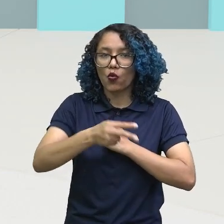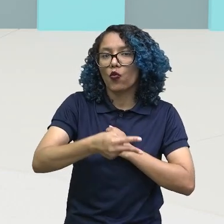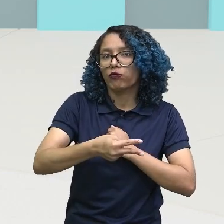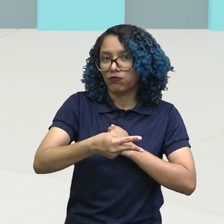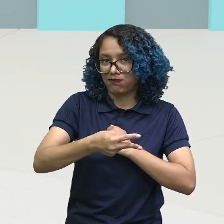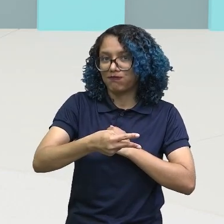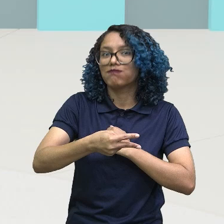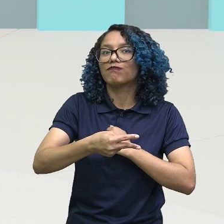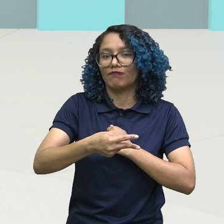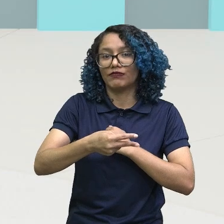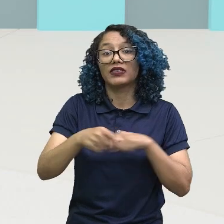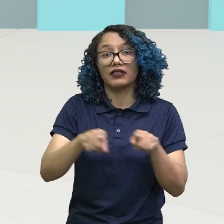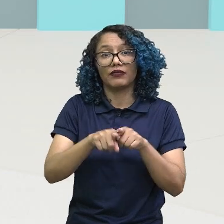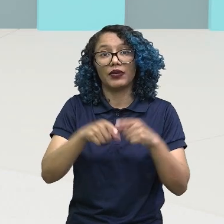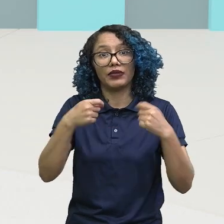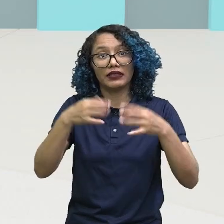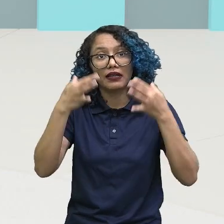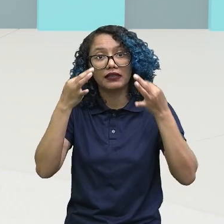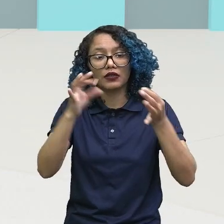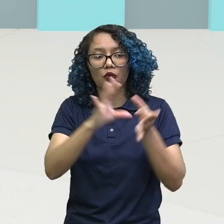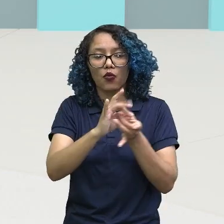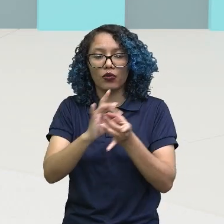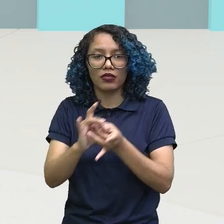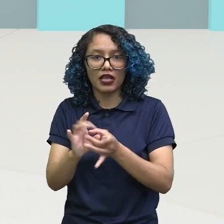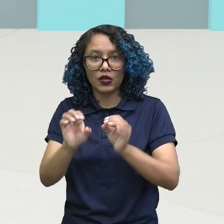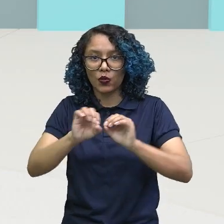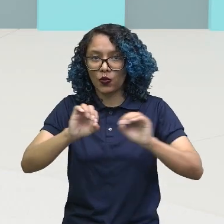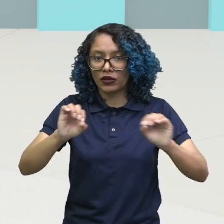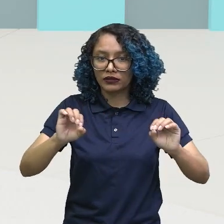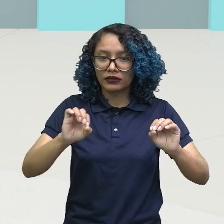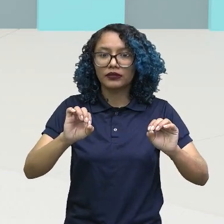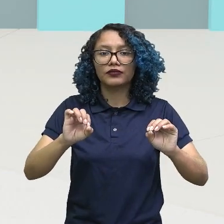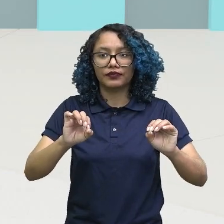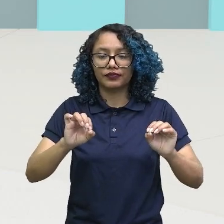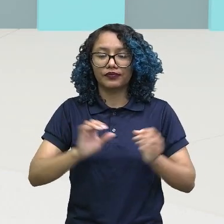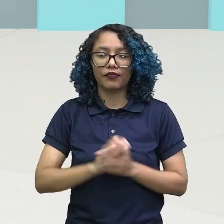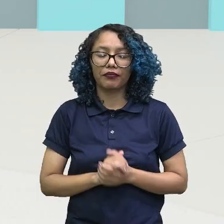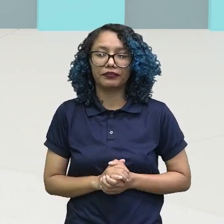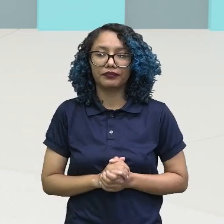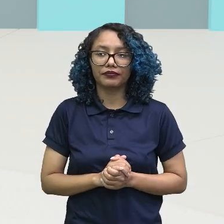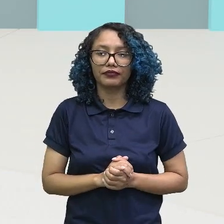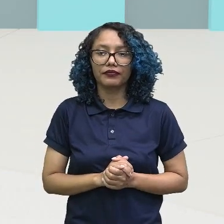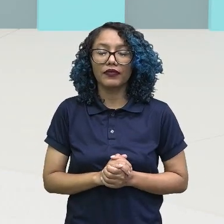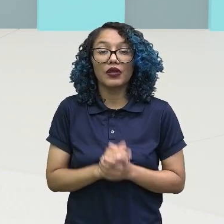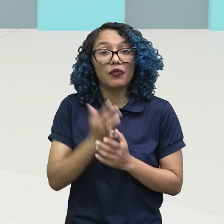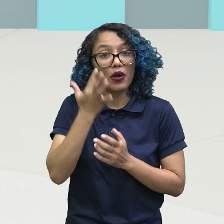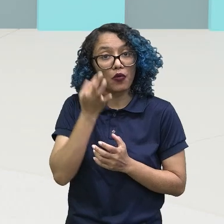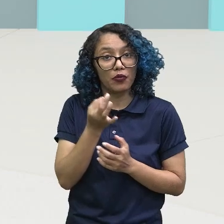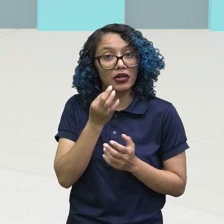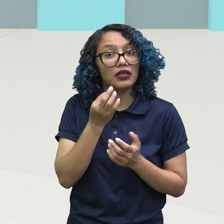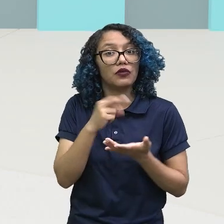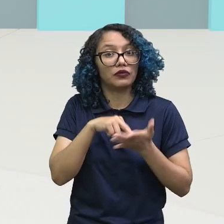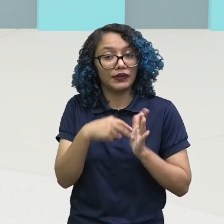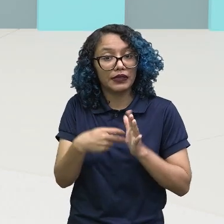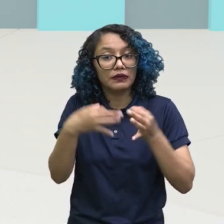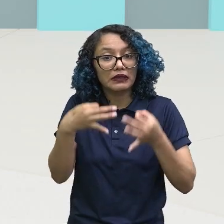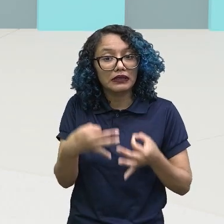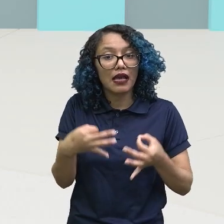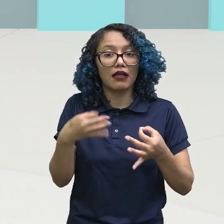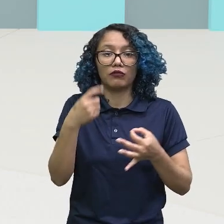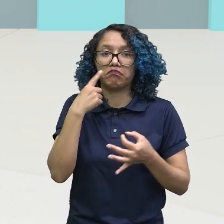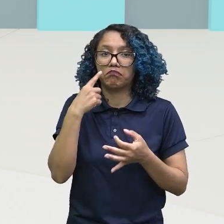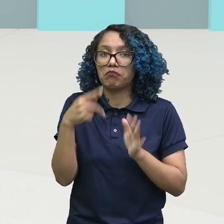prestar atenção no contexto da frase, da oração, né? Para que a gente possa entender o sentido que está sendo colocado no